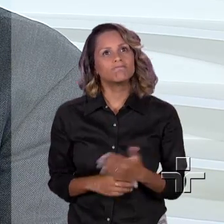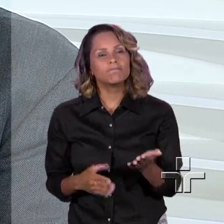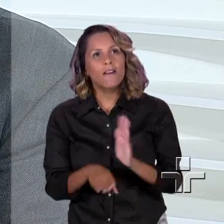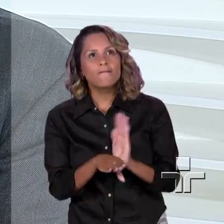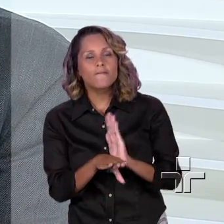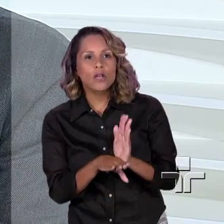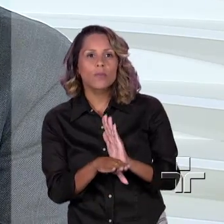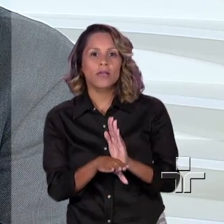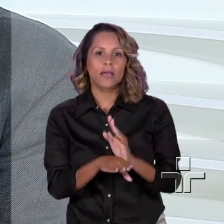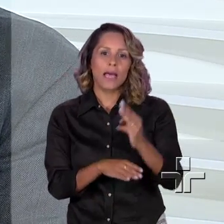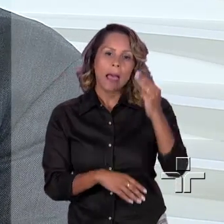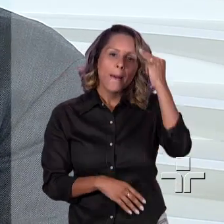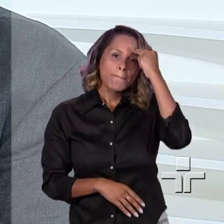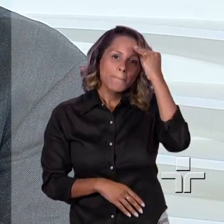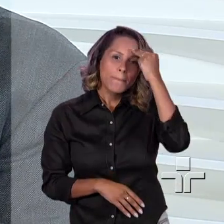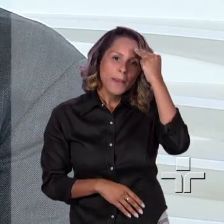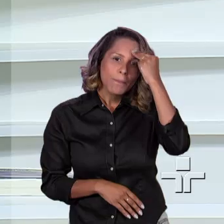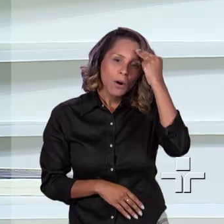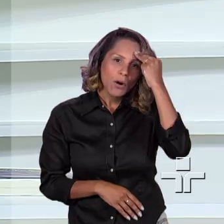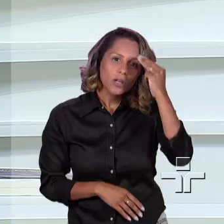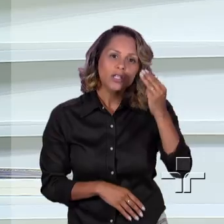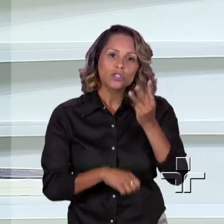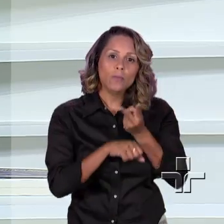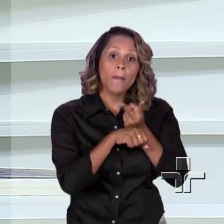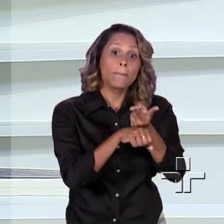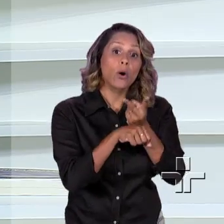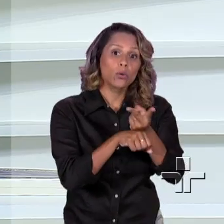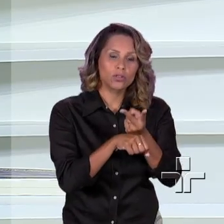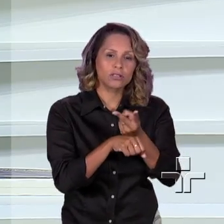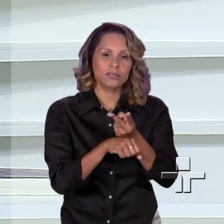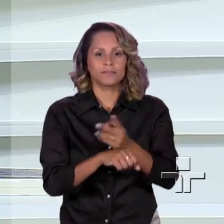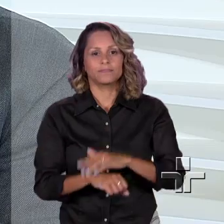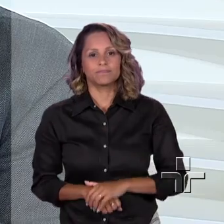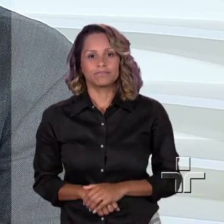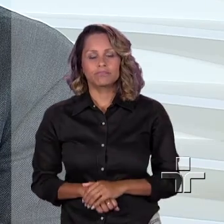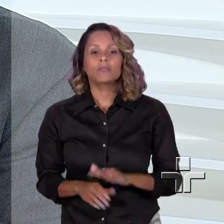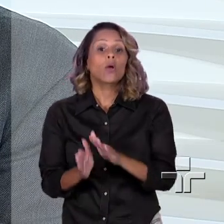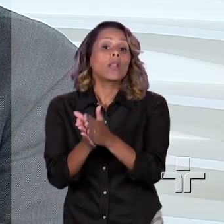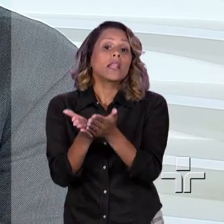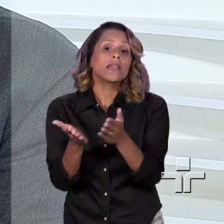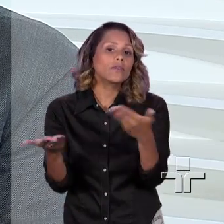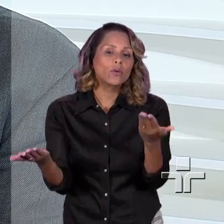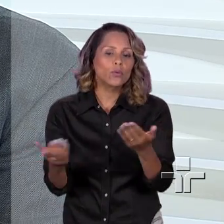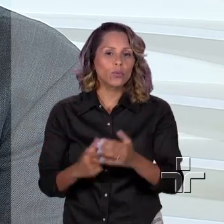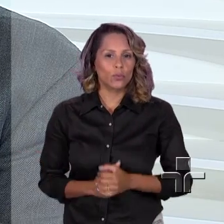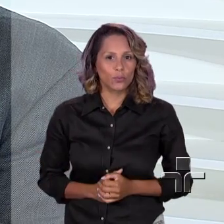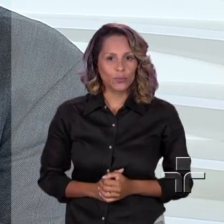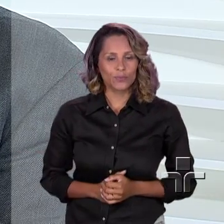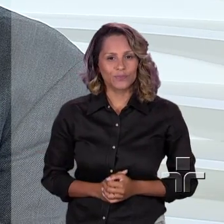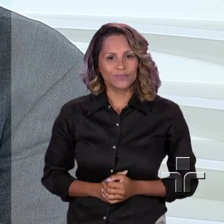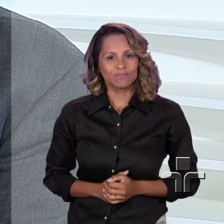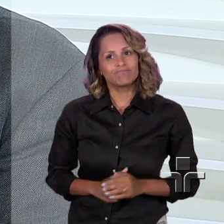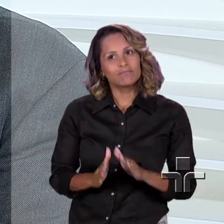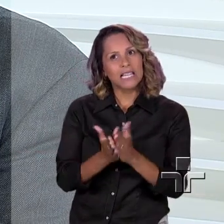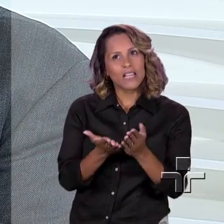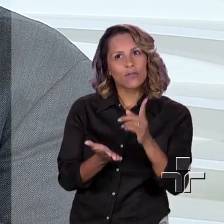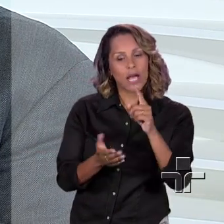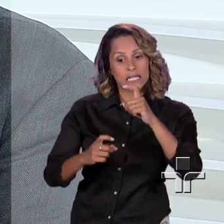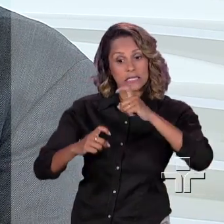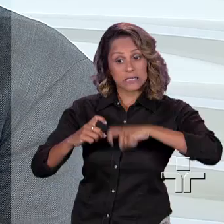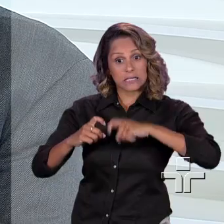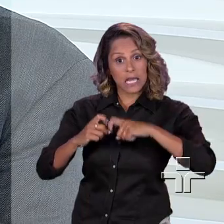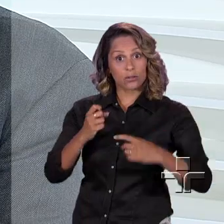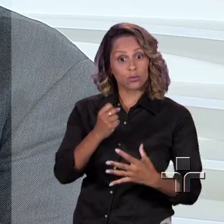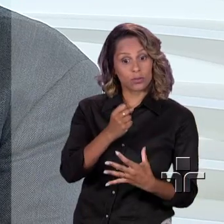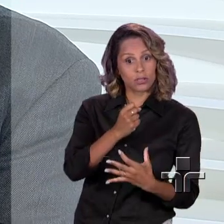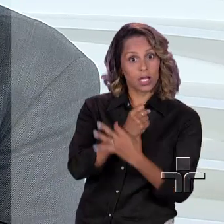Memórias de uma Busca, de Flávio Castro. Bacana. E um livro? E um livro é Sexo e Segurança